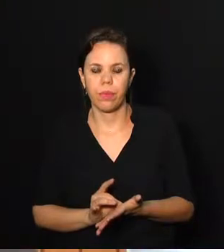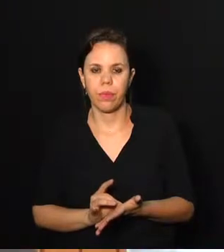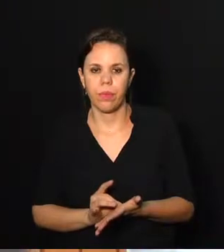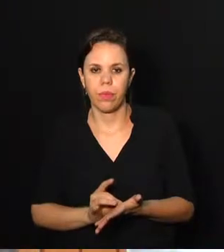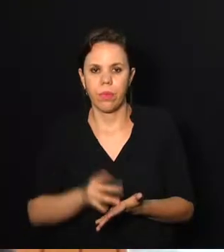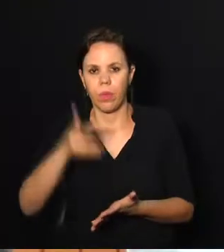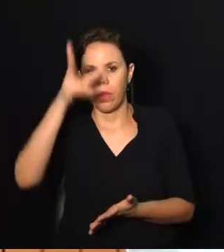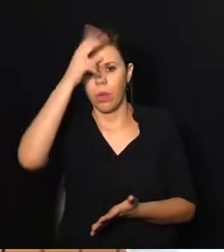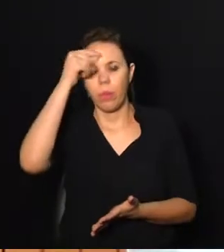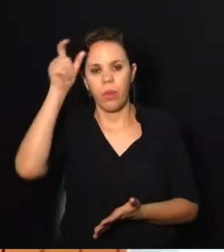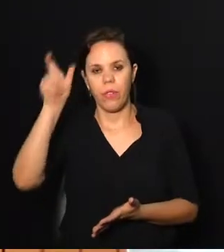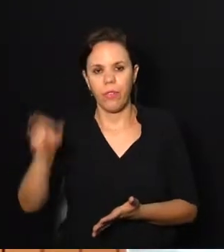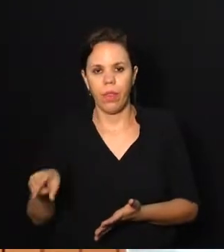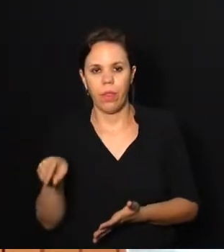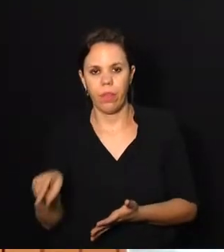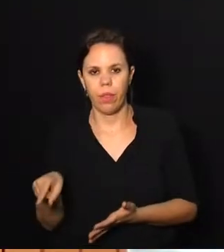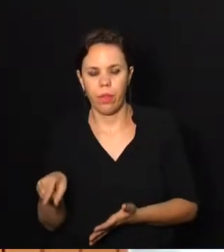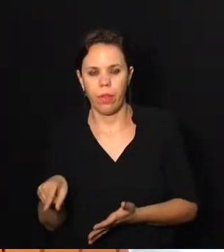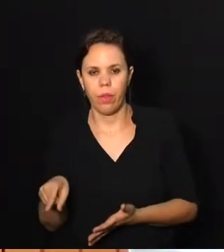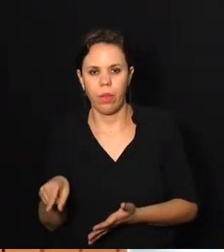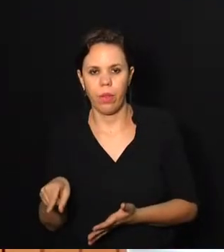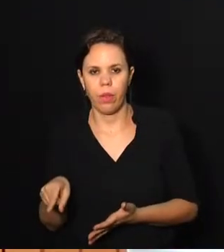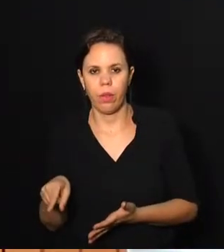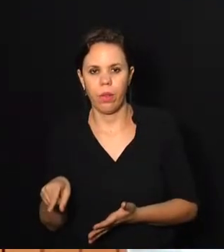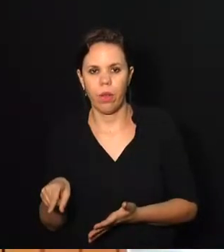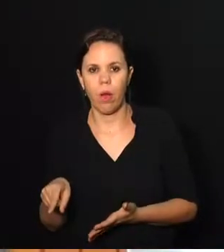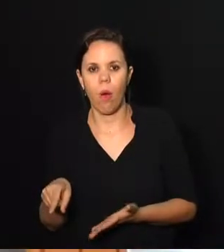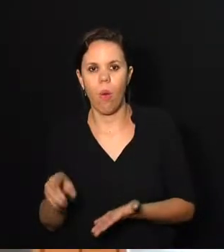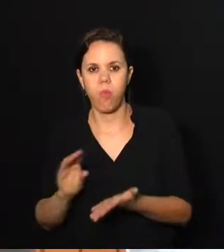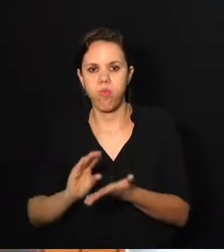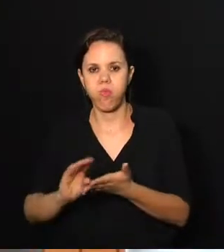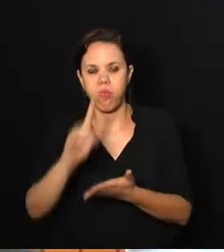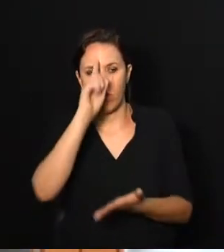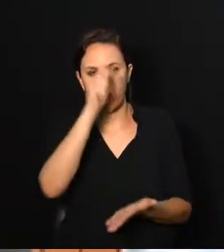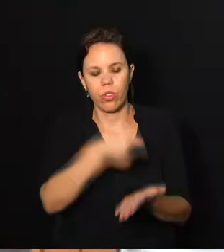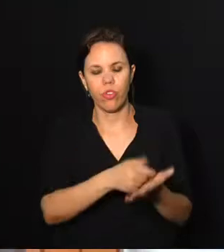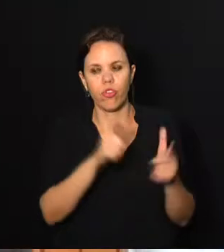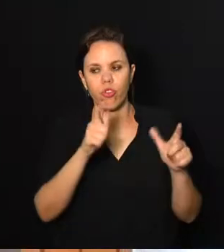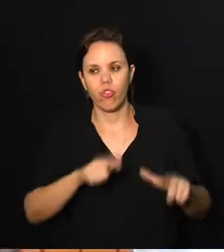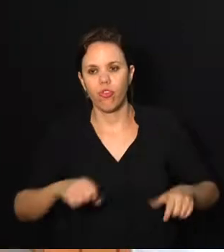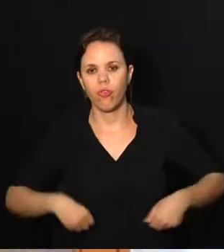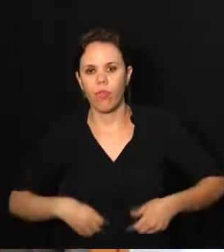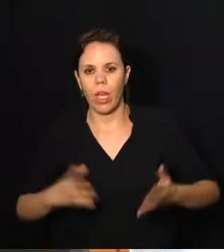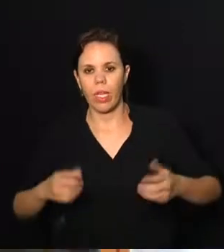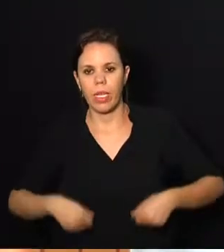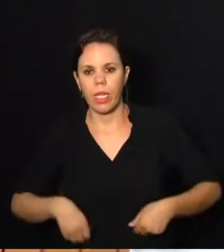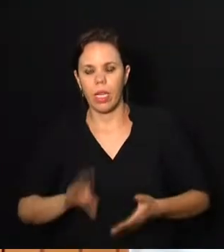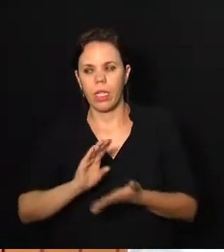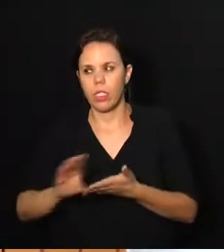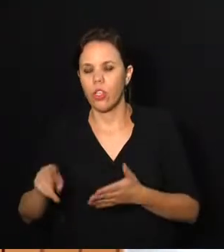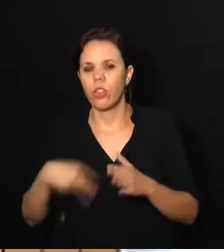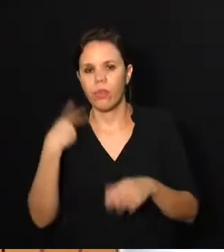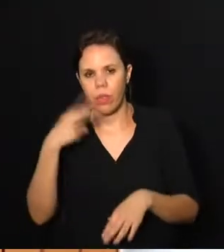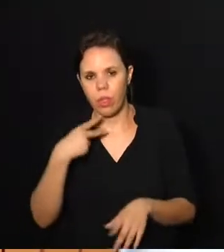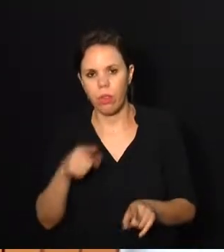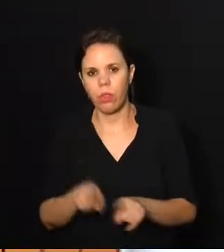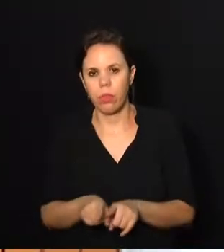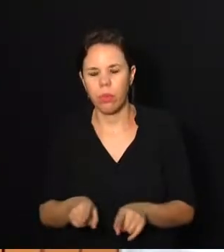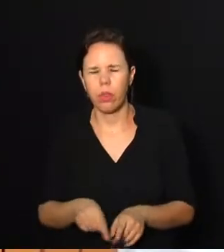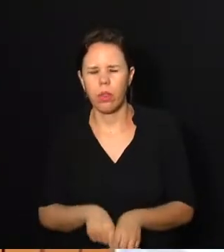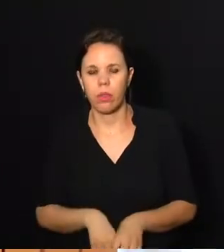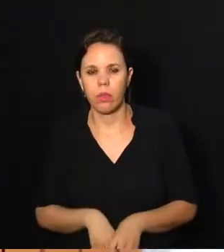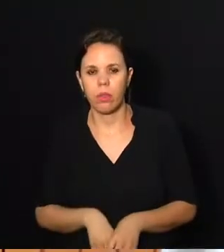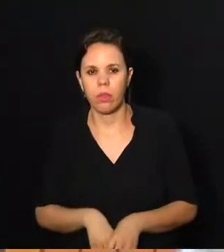municipal, que é quem está com o dinheiro na mão e decide onde vai gastar, e os vereadores.